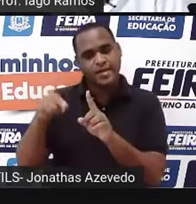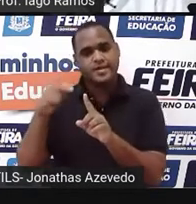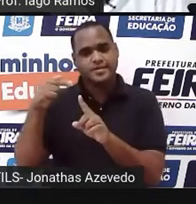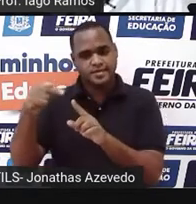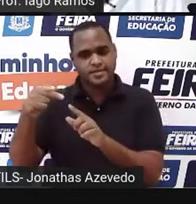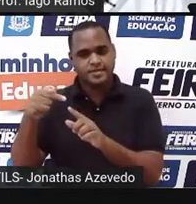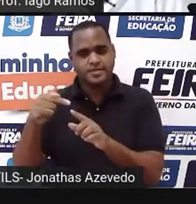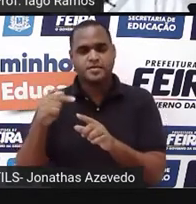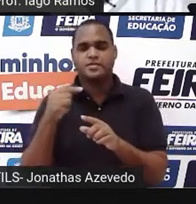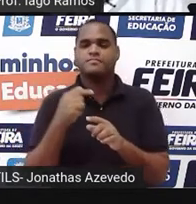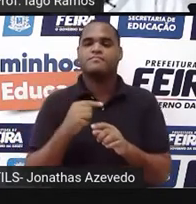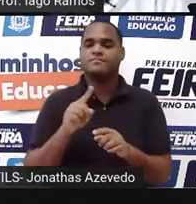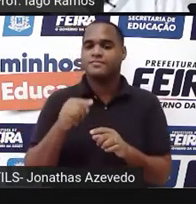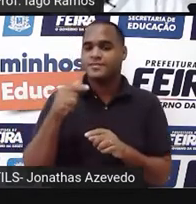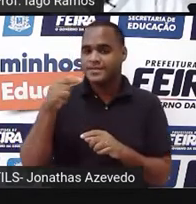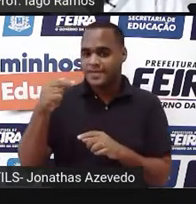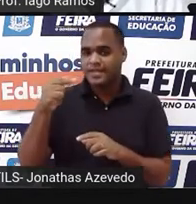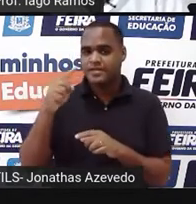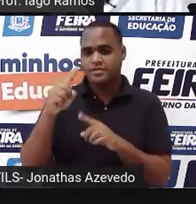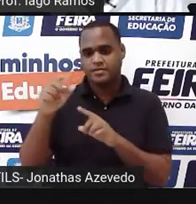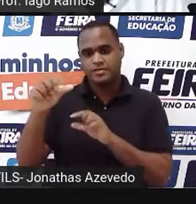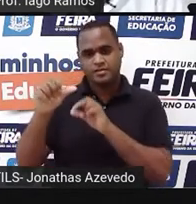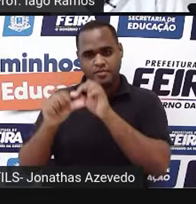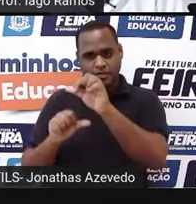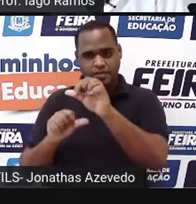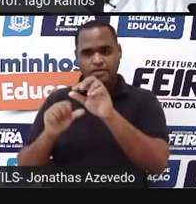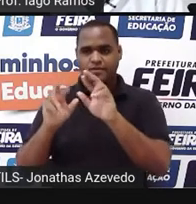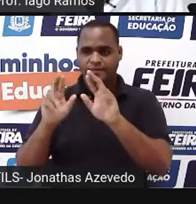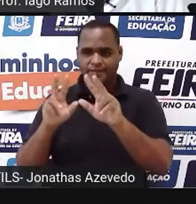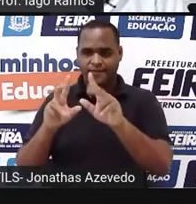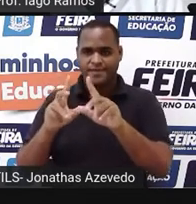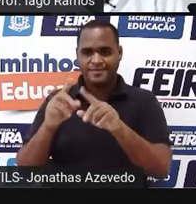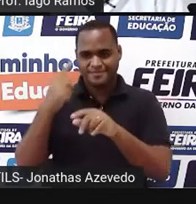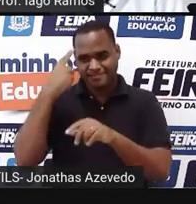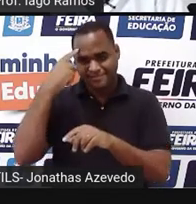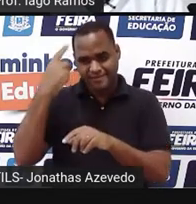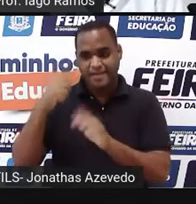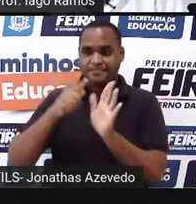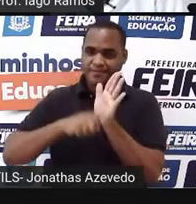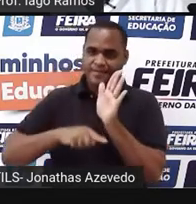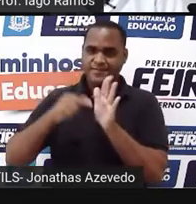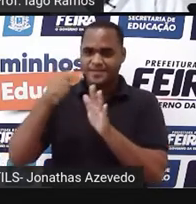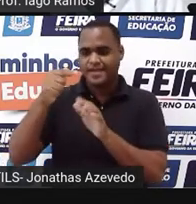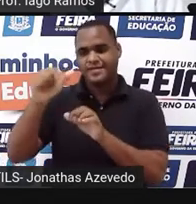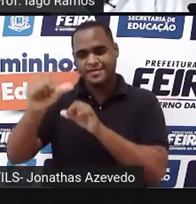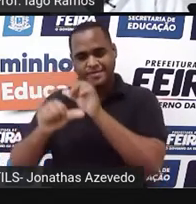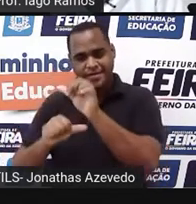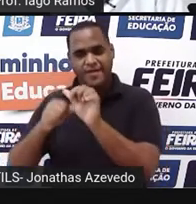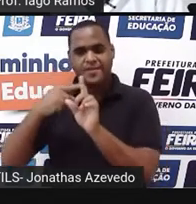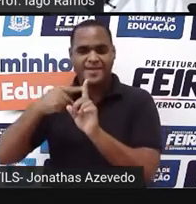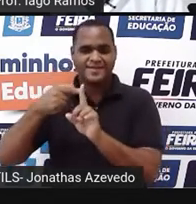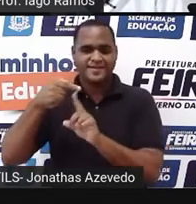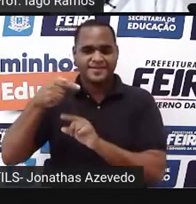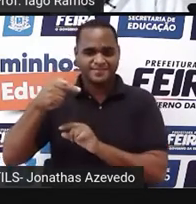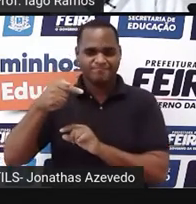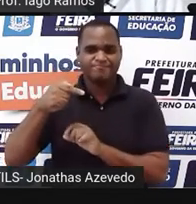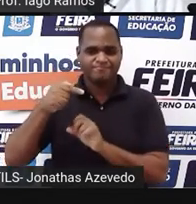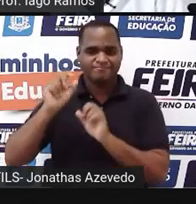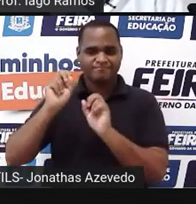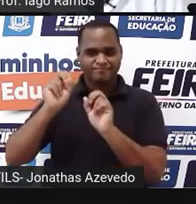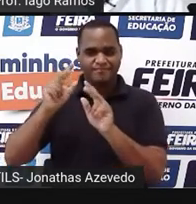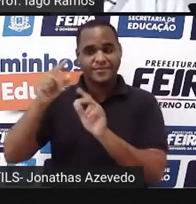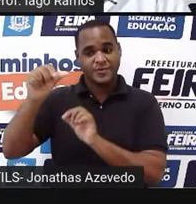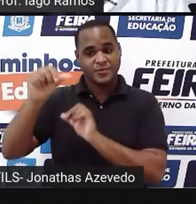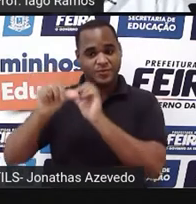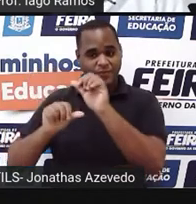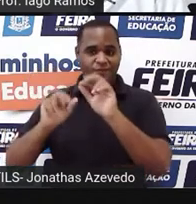a 7, 7 é o oposto desse que multiplica o x, tá vendo? 7 é o oposto de